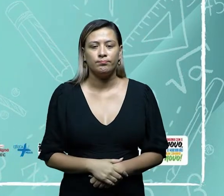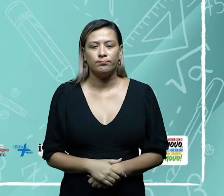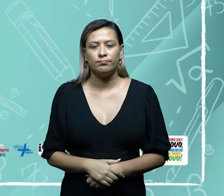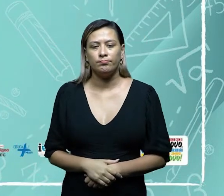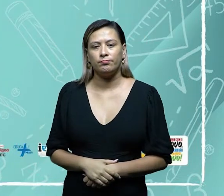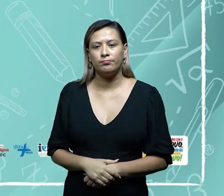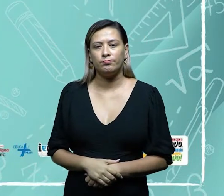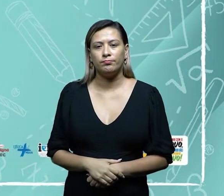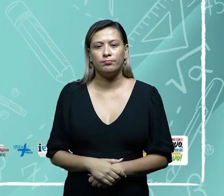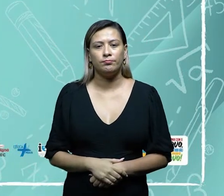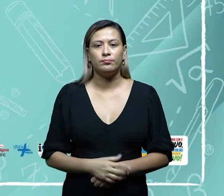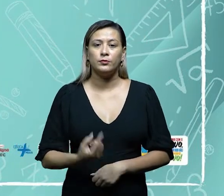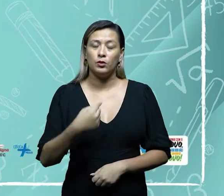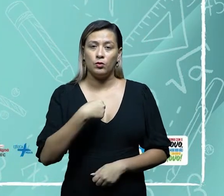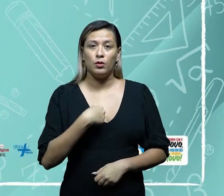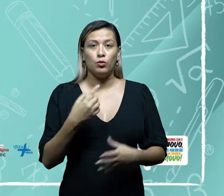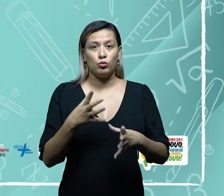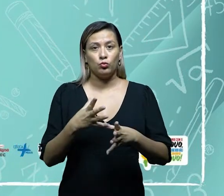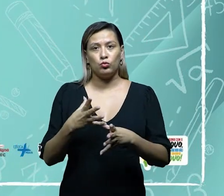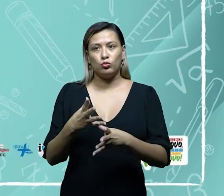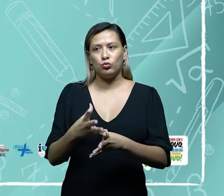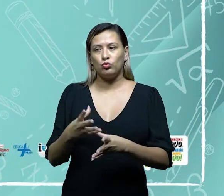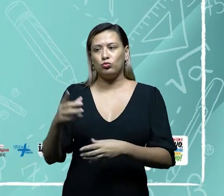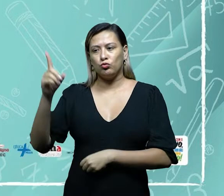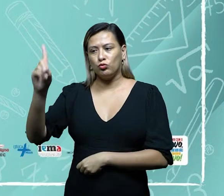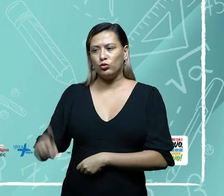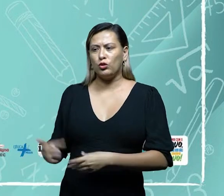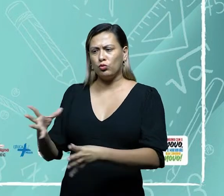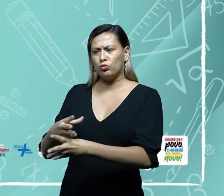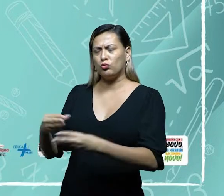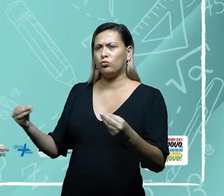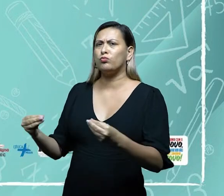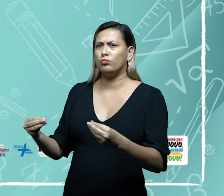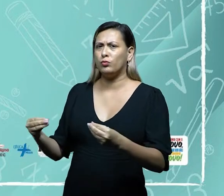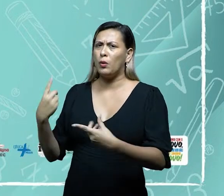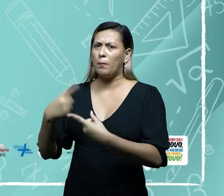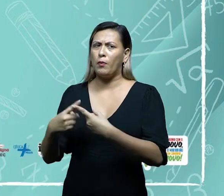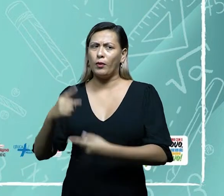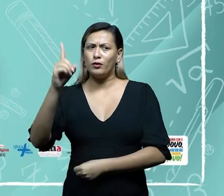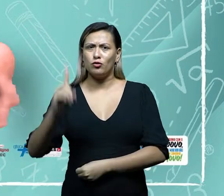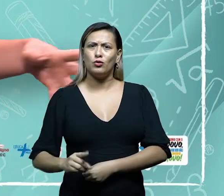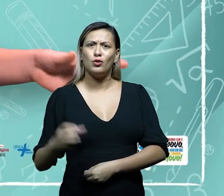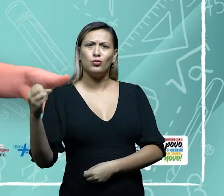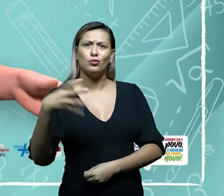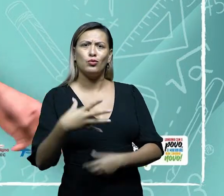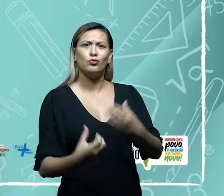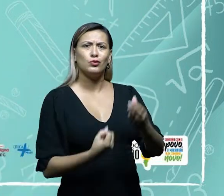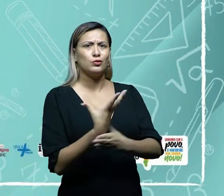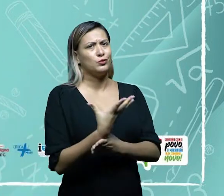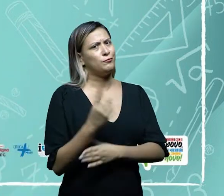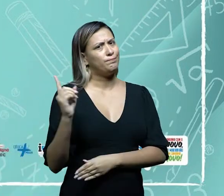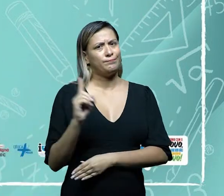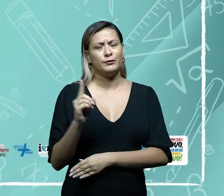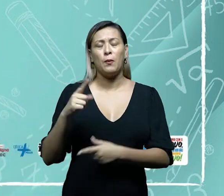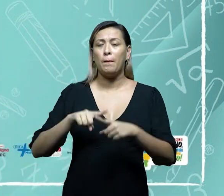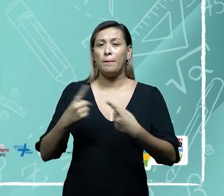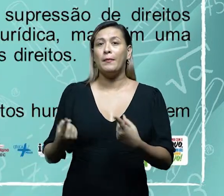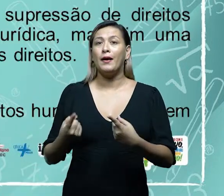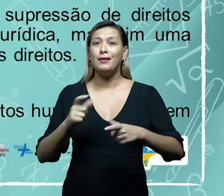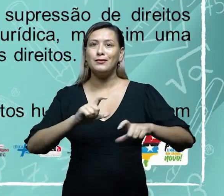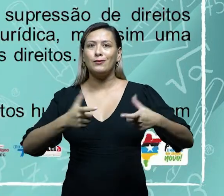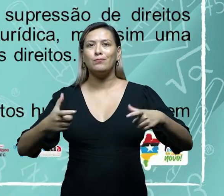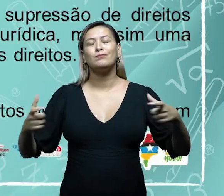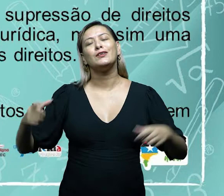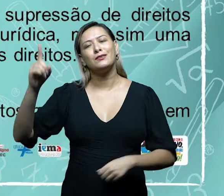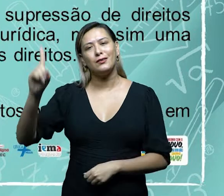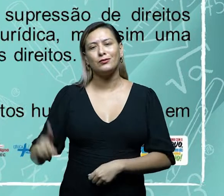Não quer dizer que eu deva suprimir alguns porque surgiram novos. Não, muito pelo contrário. Eu devo aumentar o leque de direitos humanos, né?